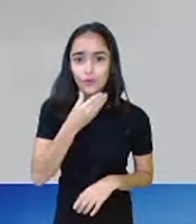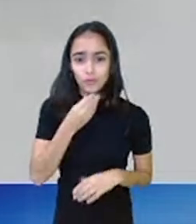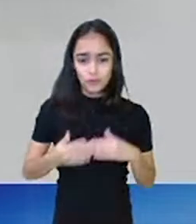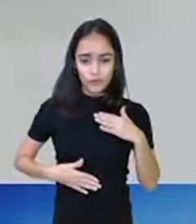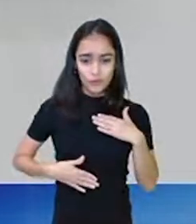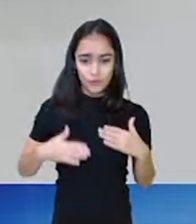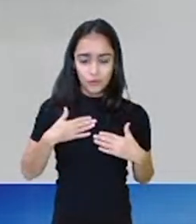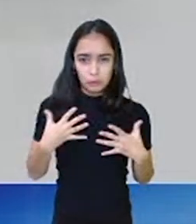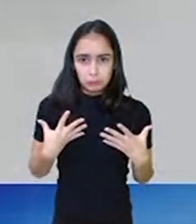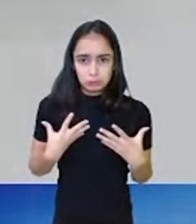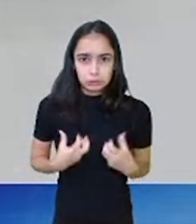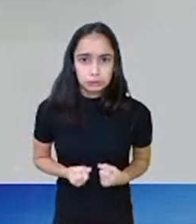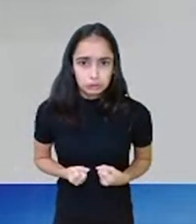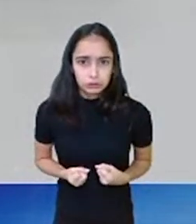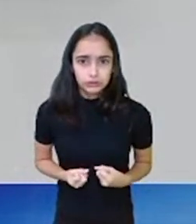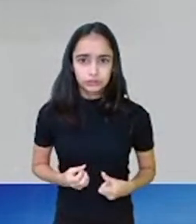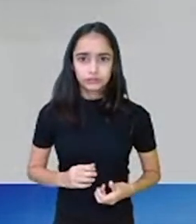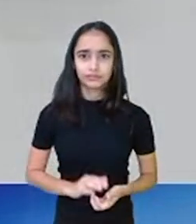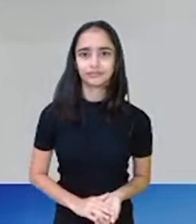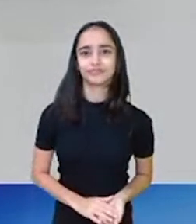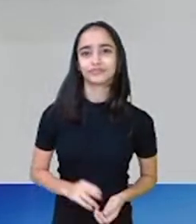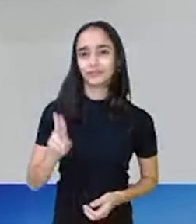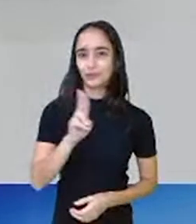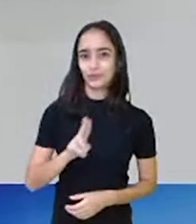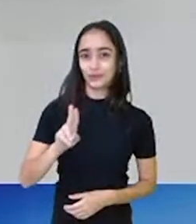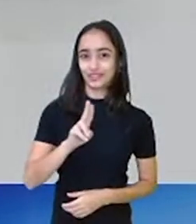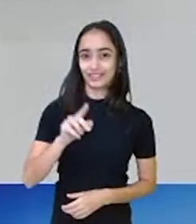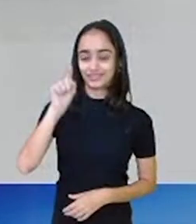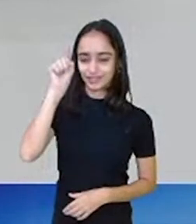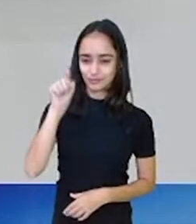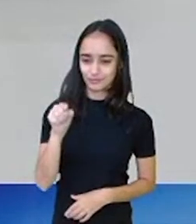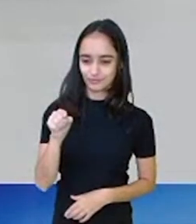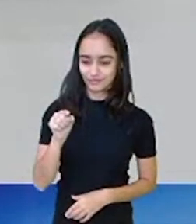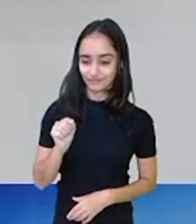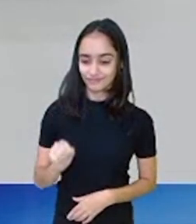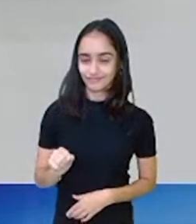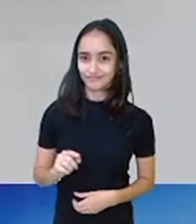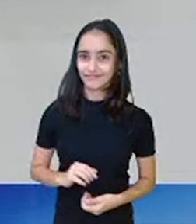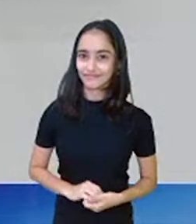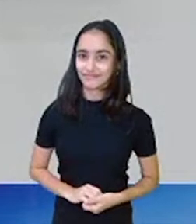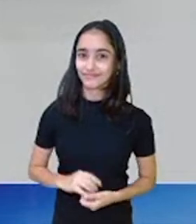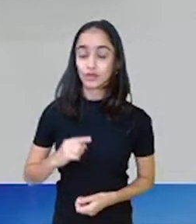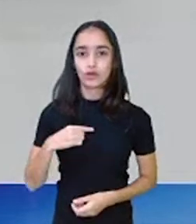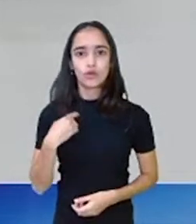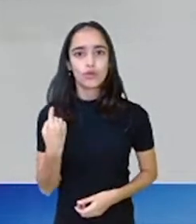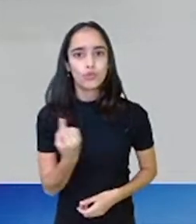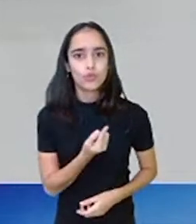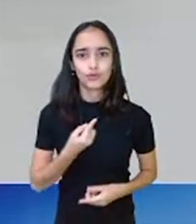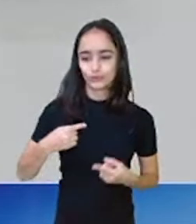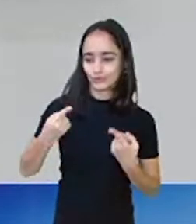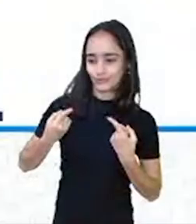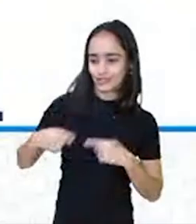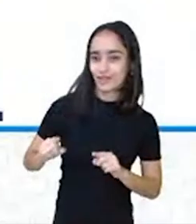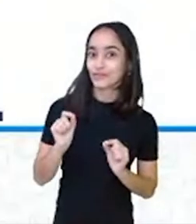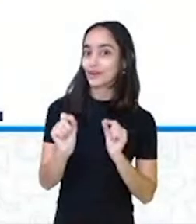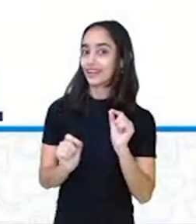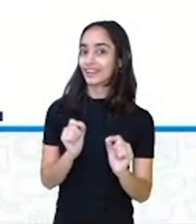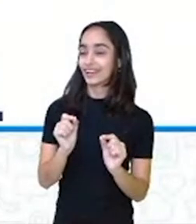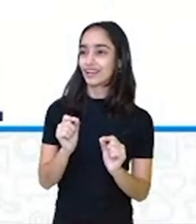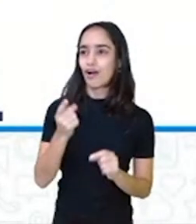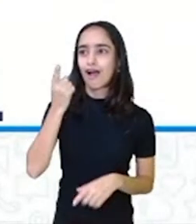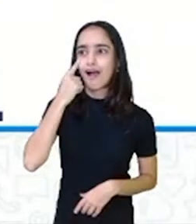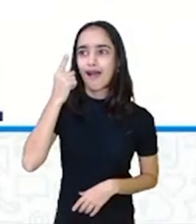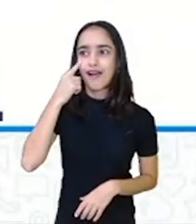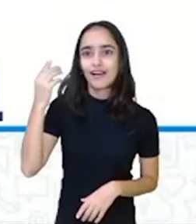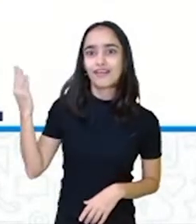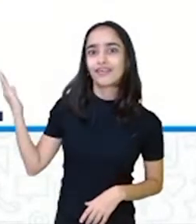aí do ponto de exclamação. Nosso desafio da aula de hoje é esse aí,